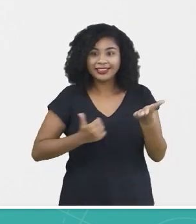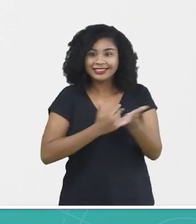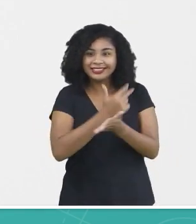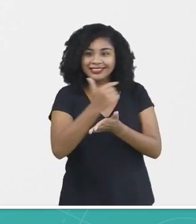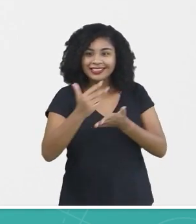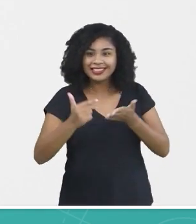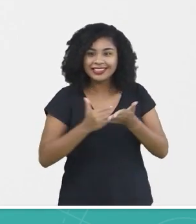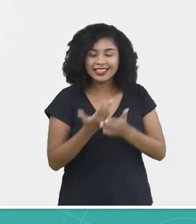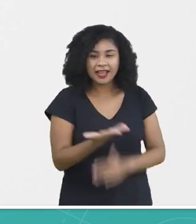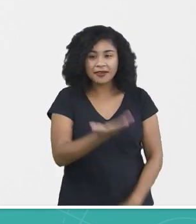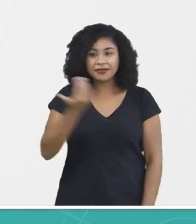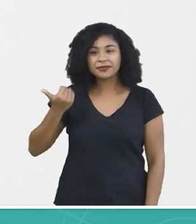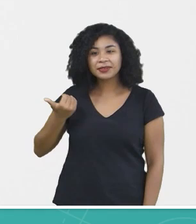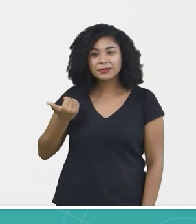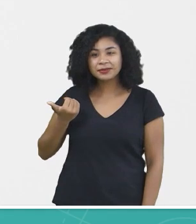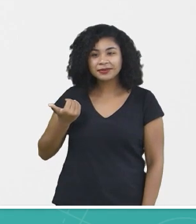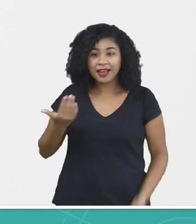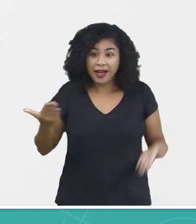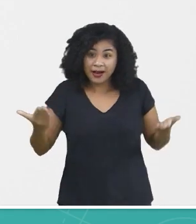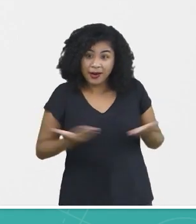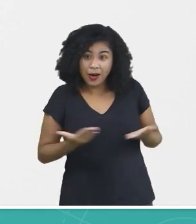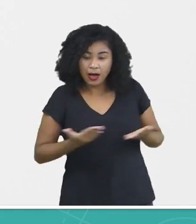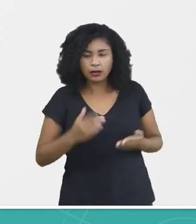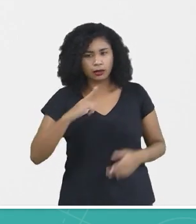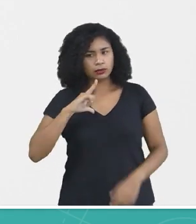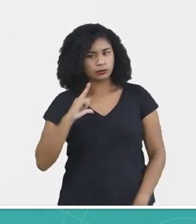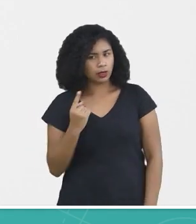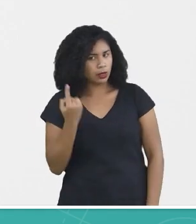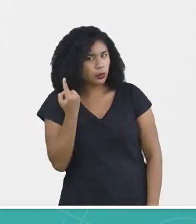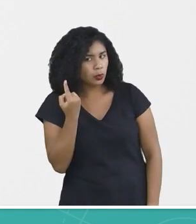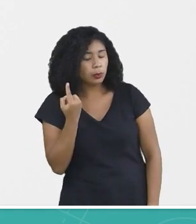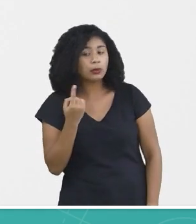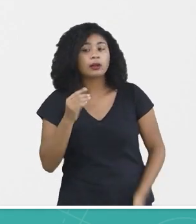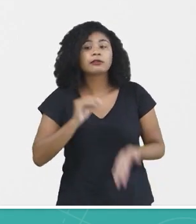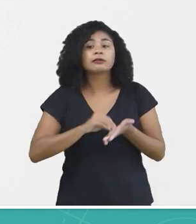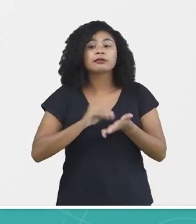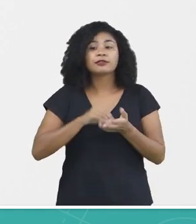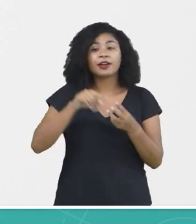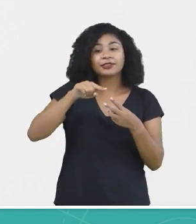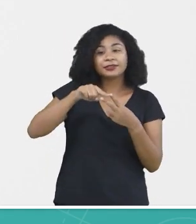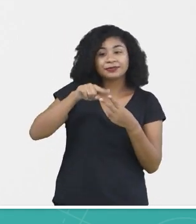essas retas? Agora eu já tenho uma, vou desenhar as outras duas, vem comigo.